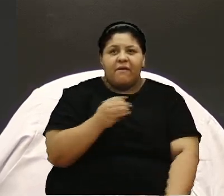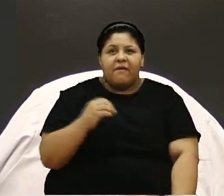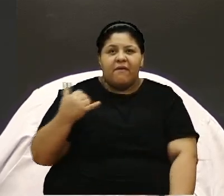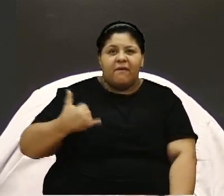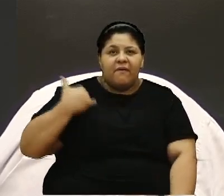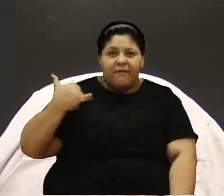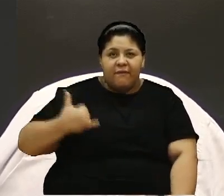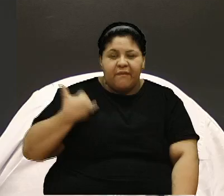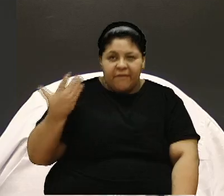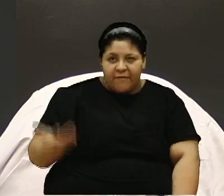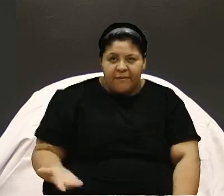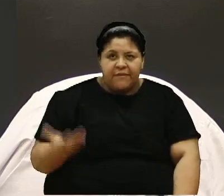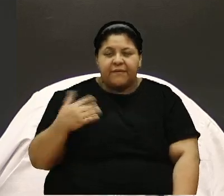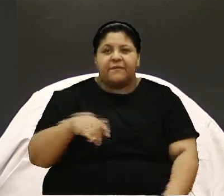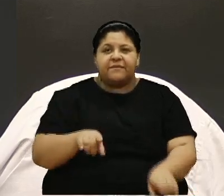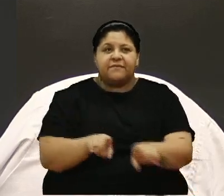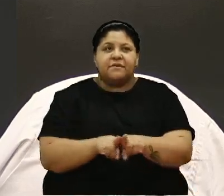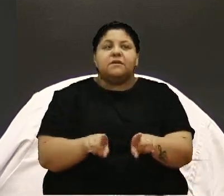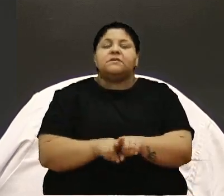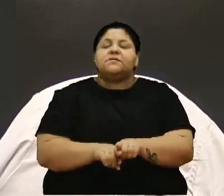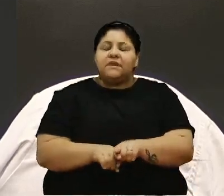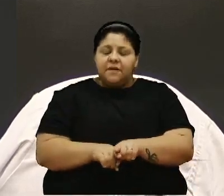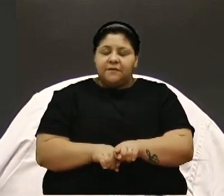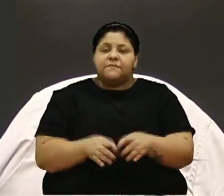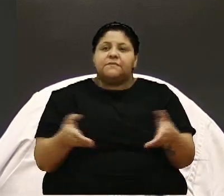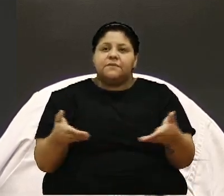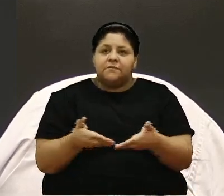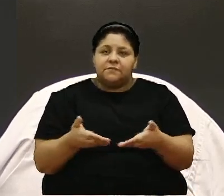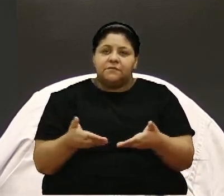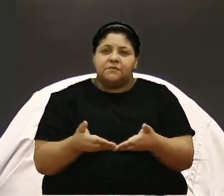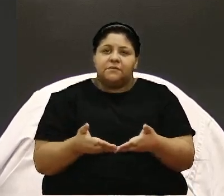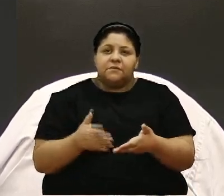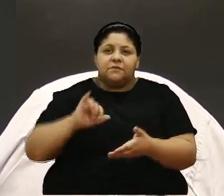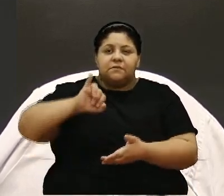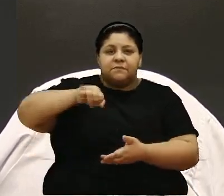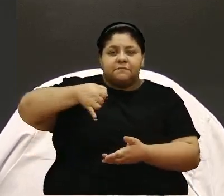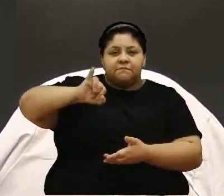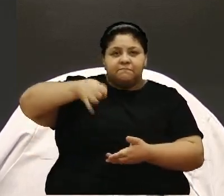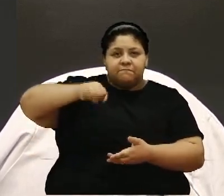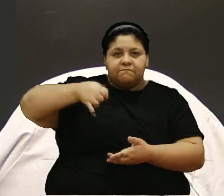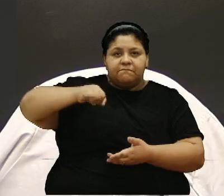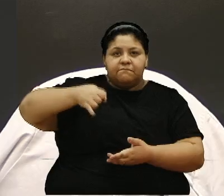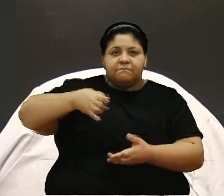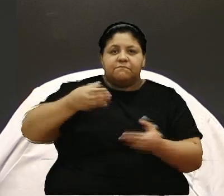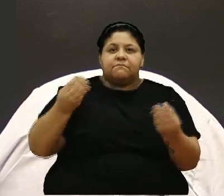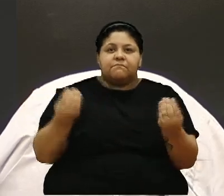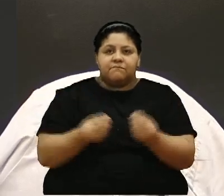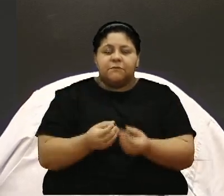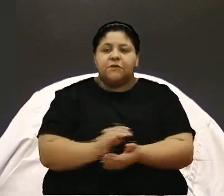idade. E eu quero ver alguém com 60 anos colhendo cebola em janeiro numa roça, se consegue.